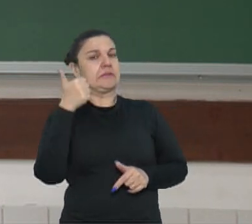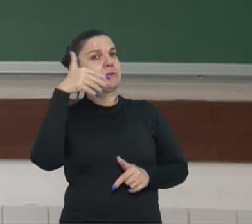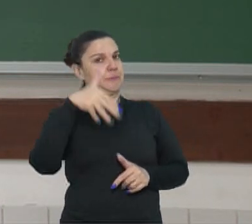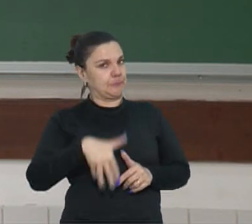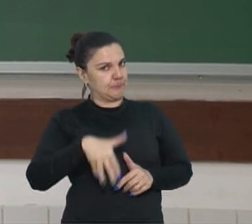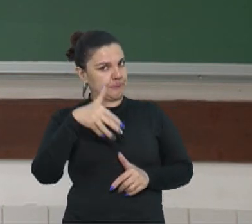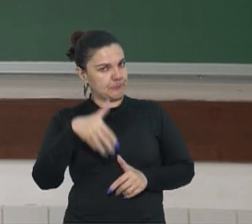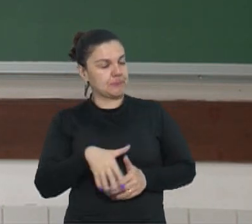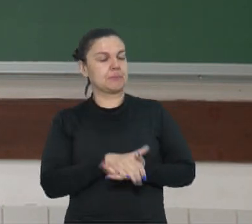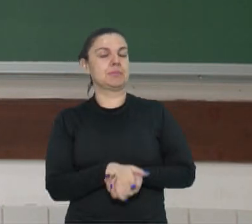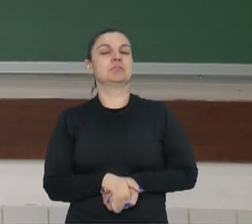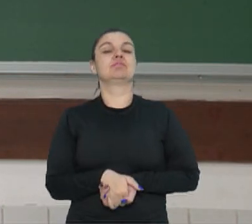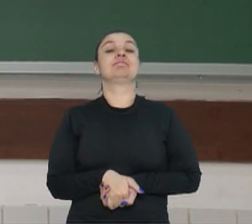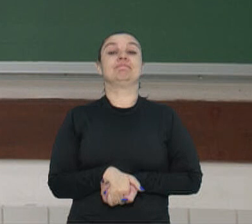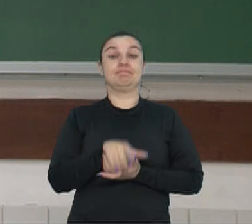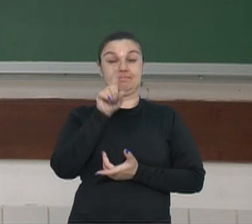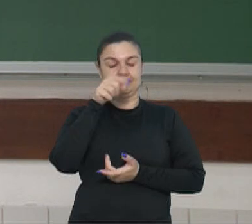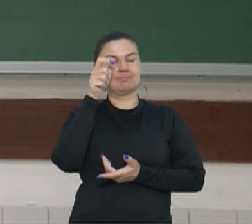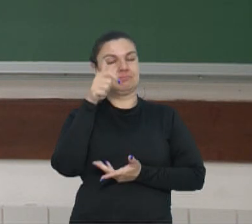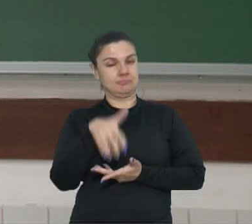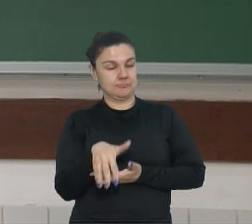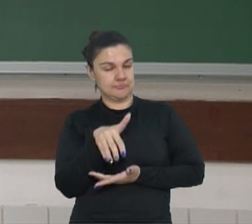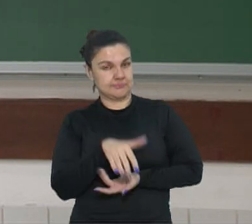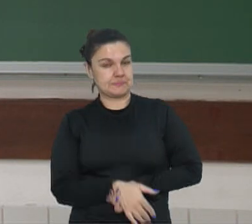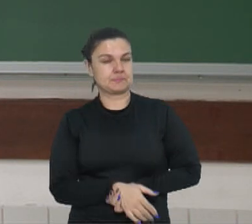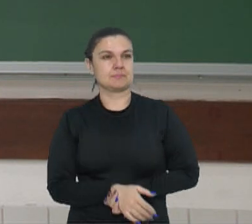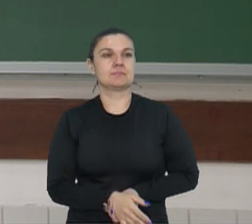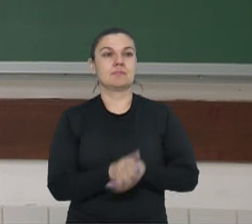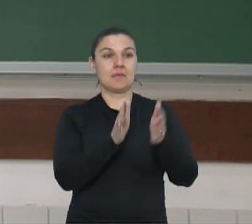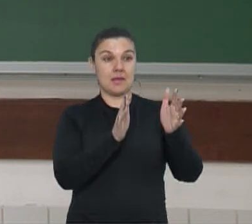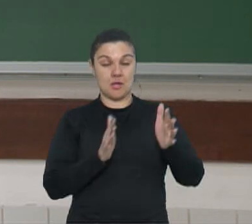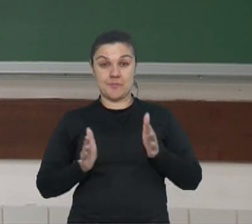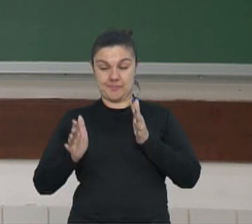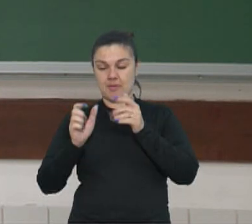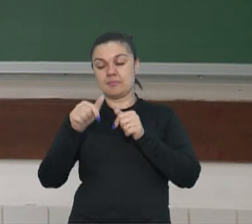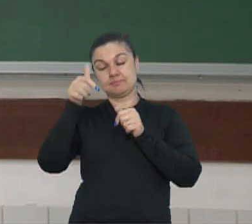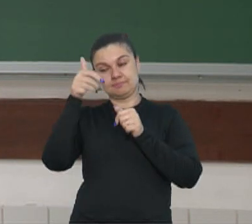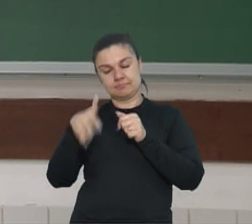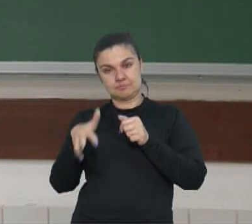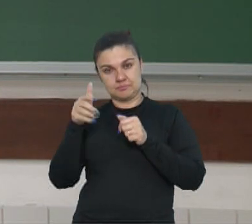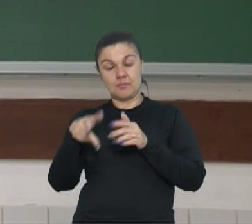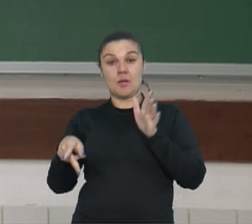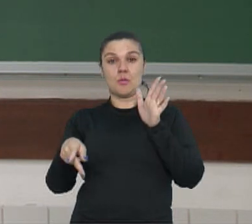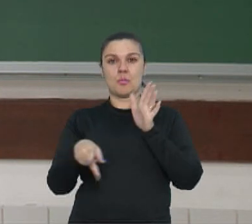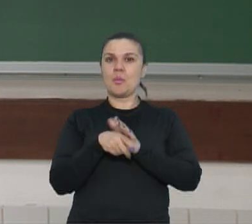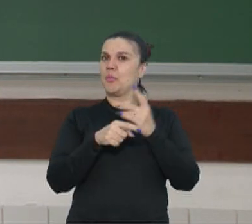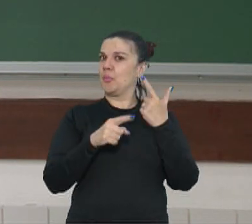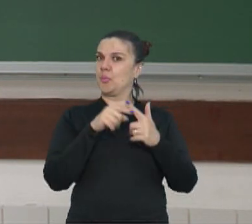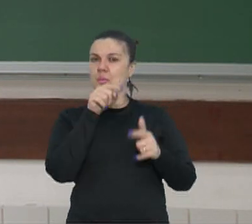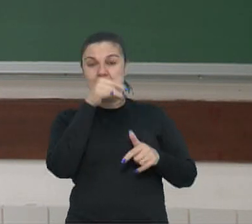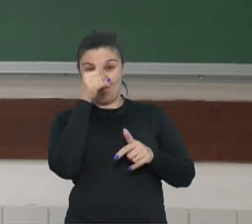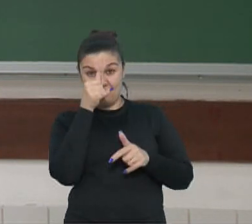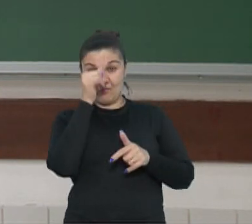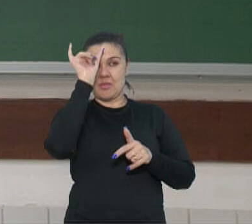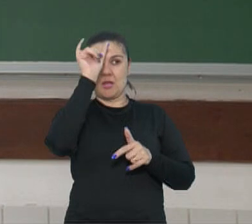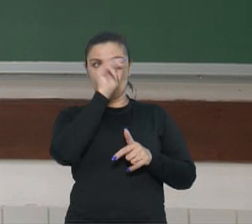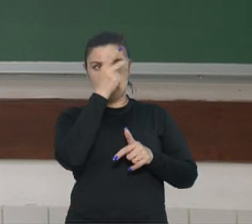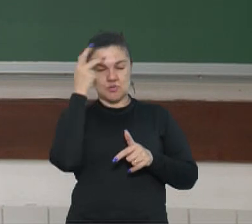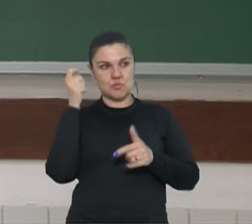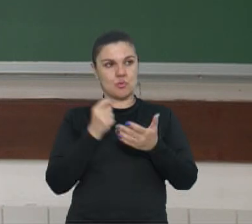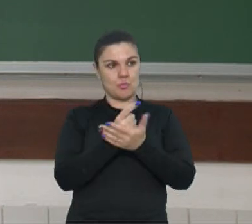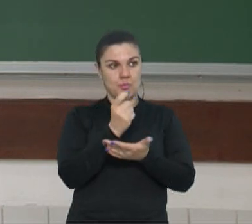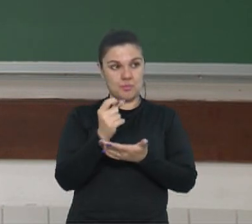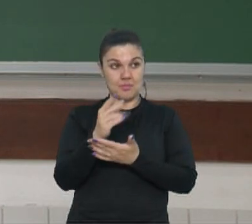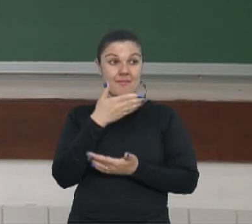comprar. Também tem mais isso, é um gás caro. E parte dele ser caro está ligado com isso também, né, de evitar que as